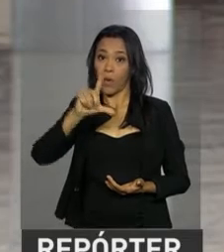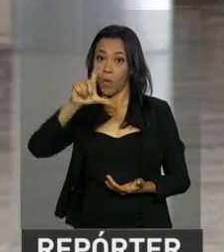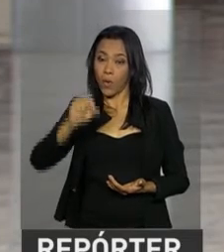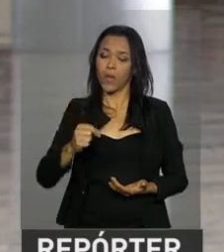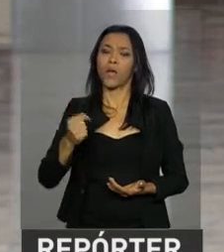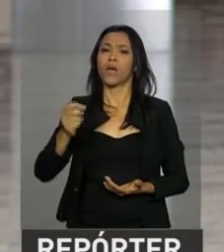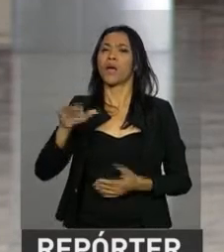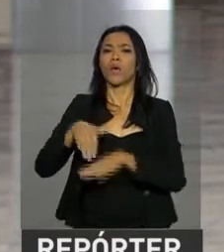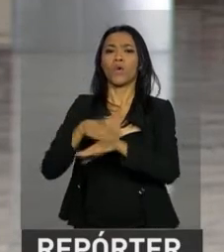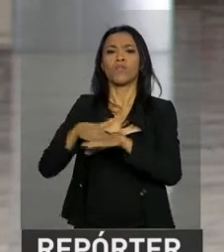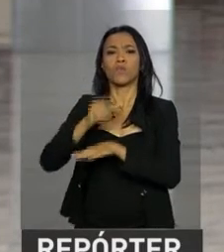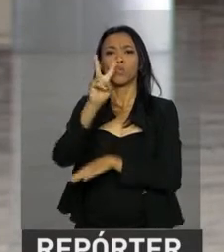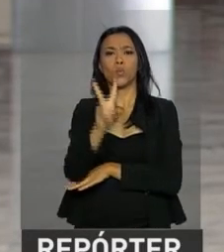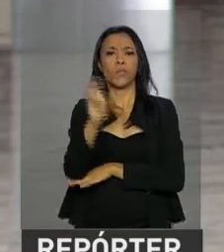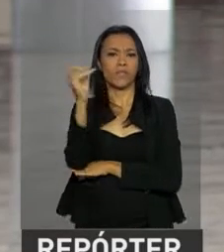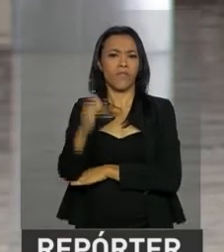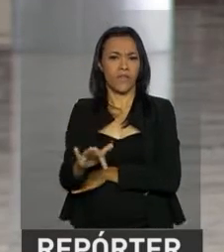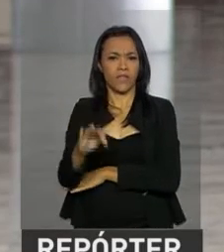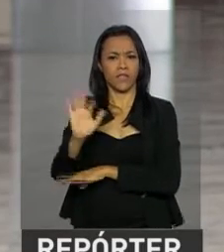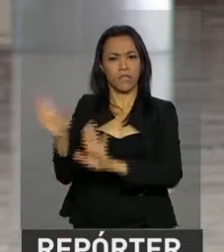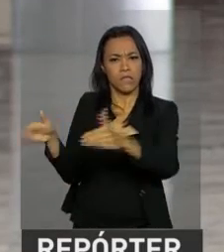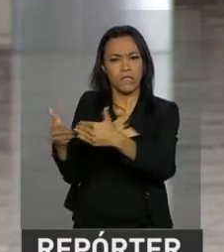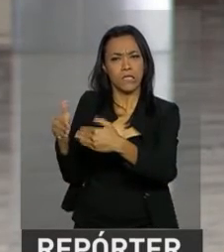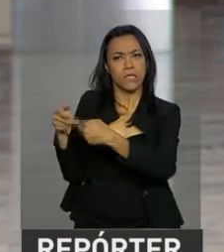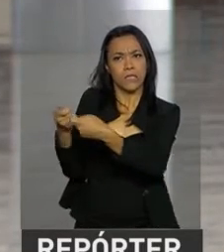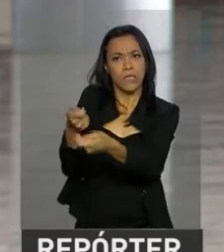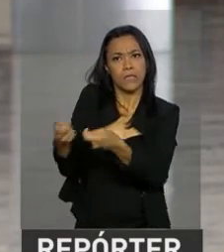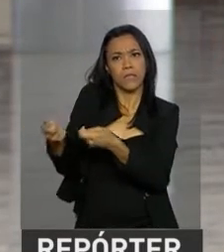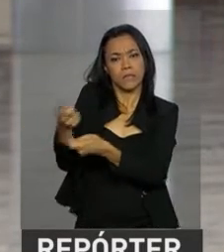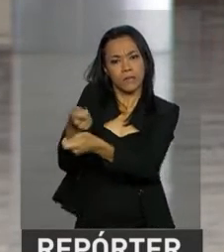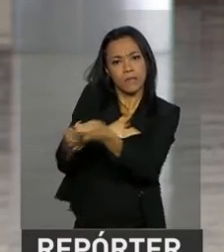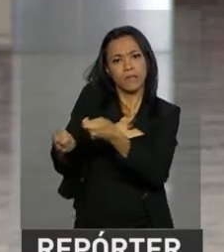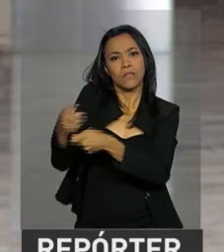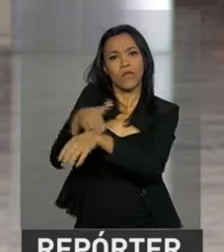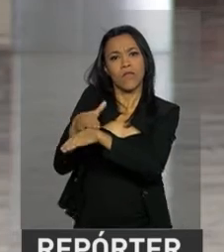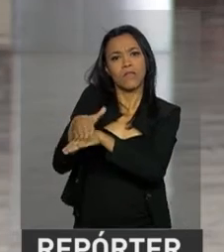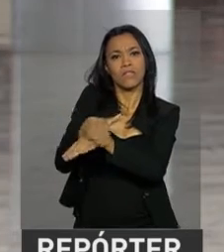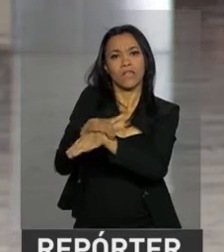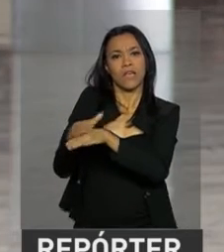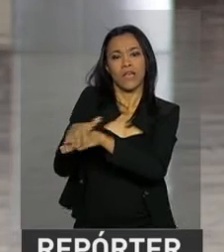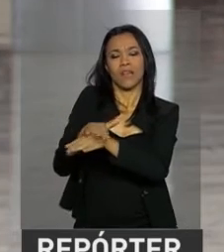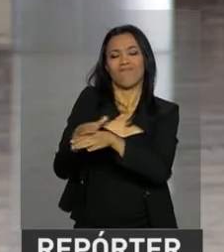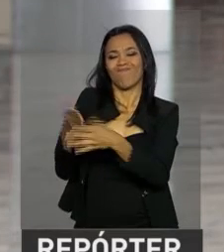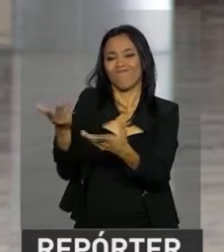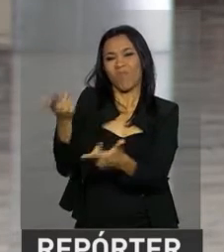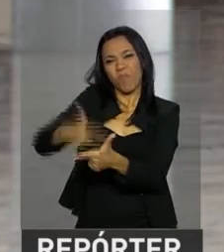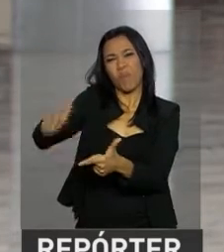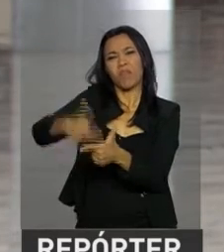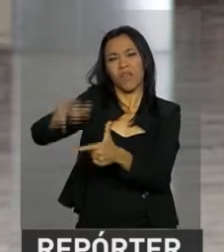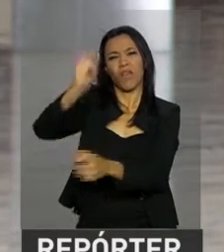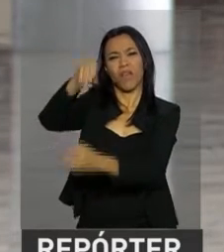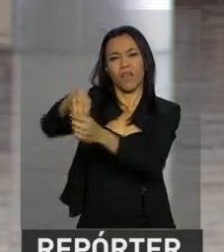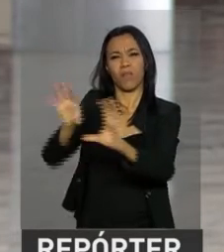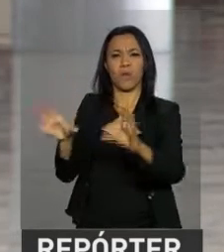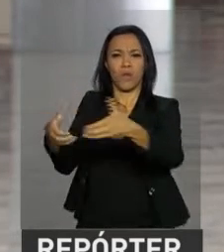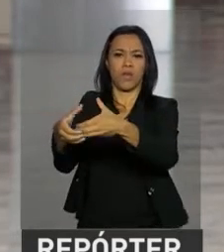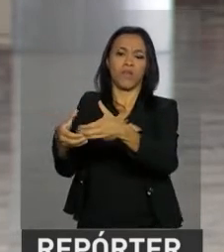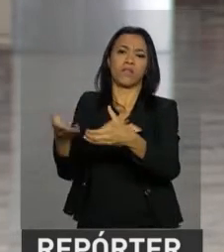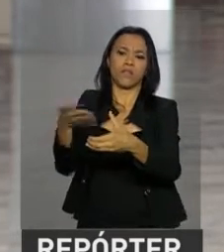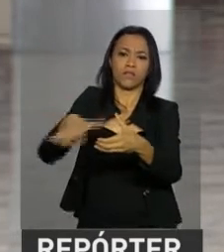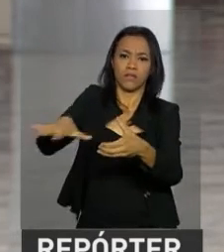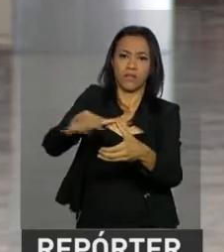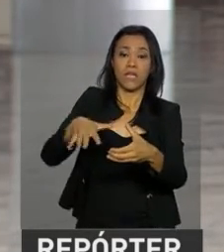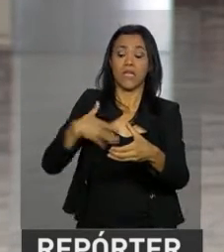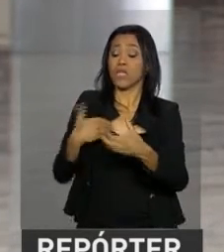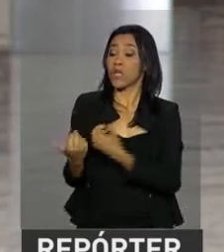ministro da pasta da Cultura para tentar solucionar o impasse na equipe. Segundo o presidente Michel Temer, ele trata todos os membros, todos